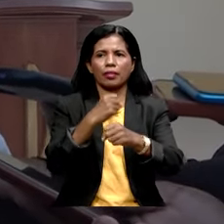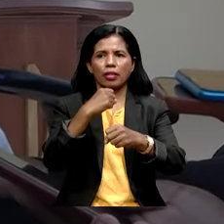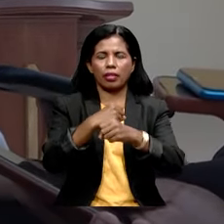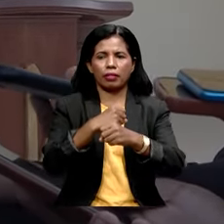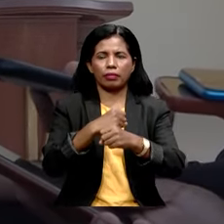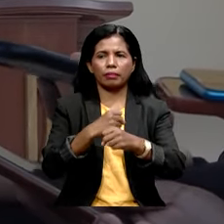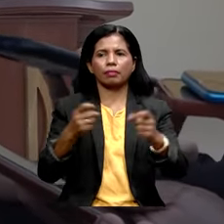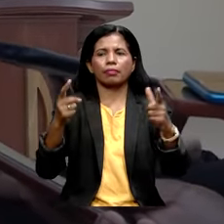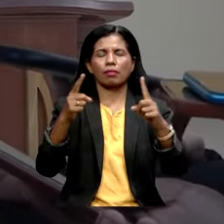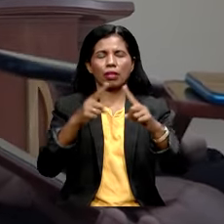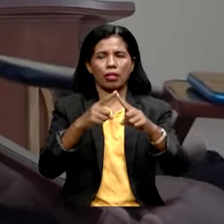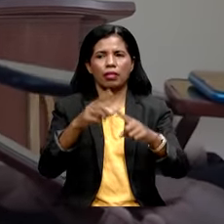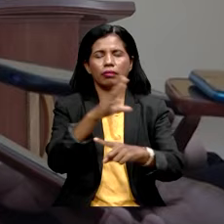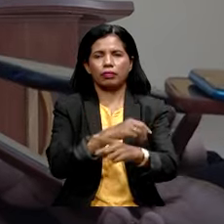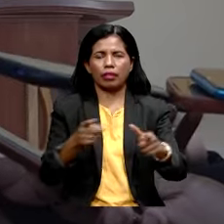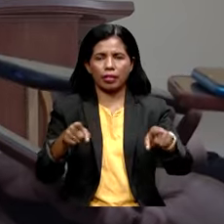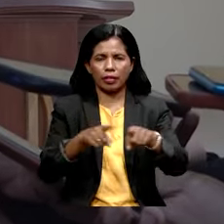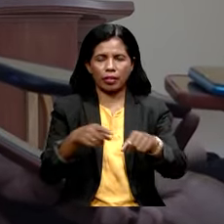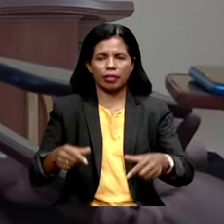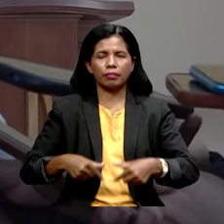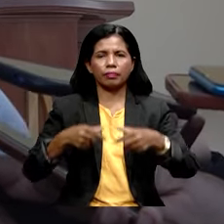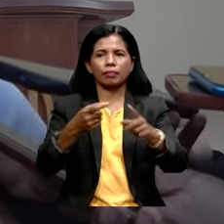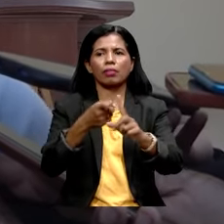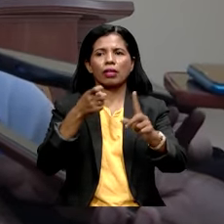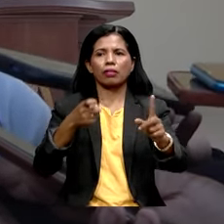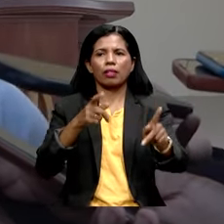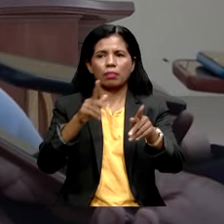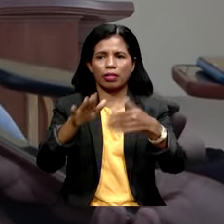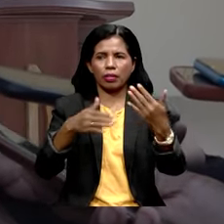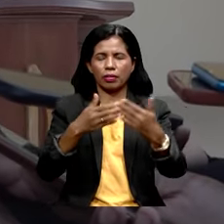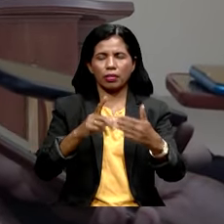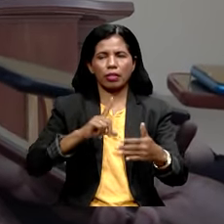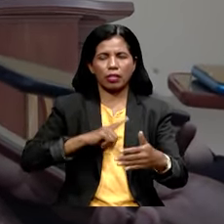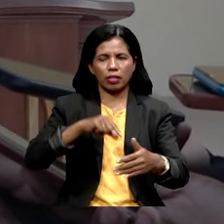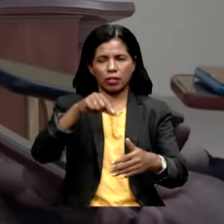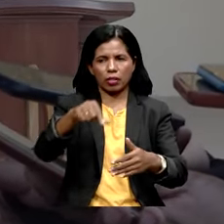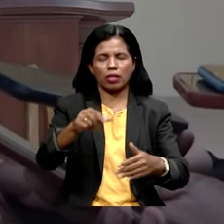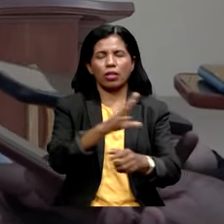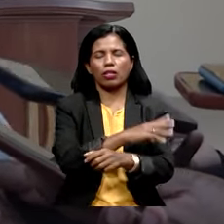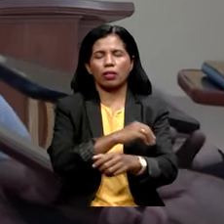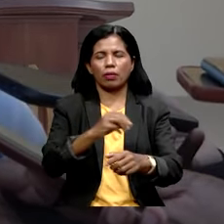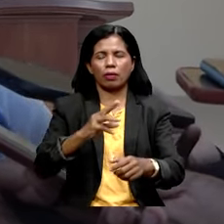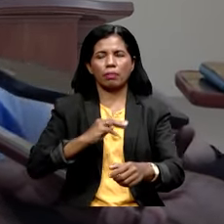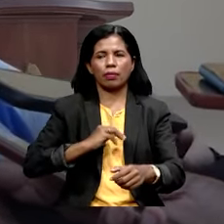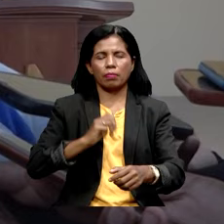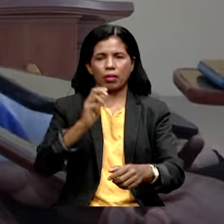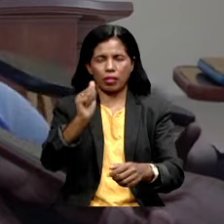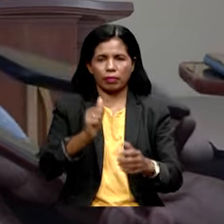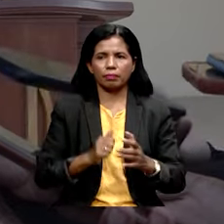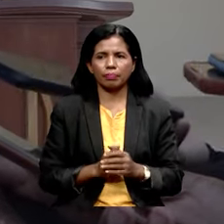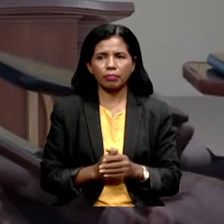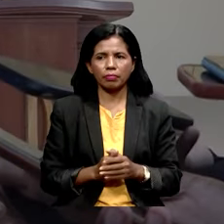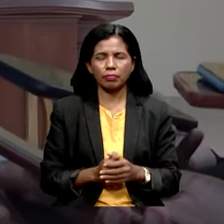ne nu dar prenda especial ida mai ho si será nisira likisa ho mobara tao ida ne